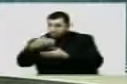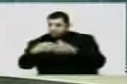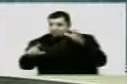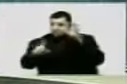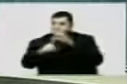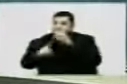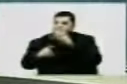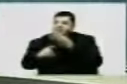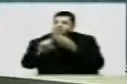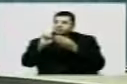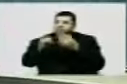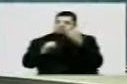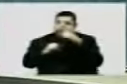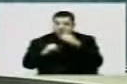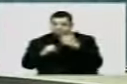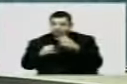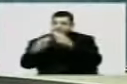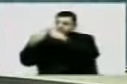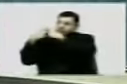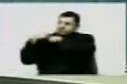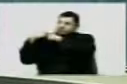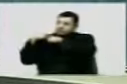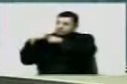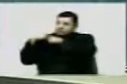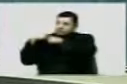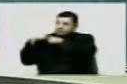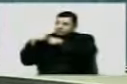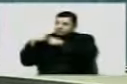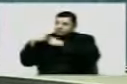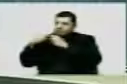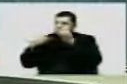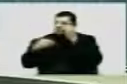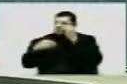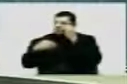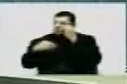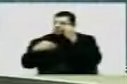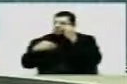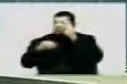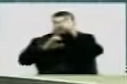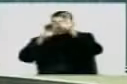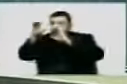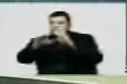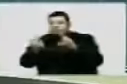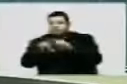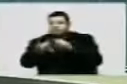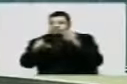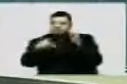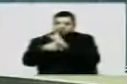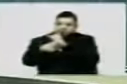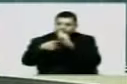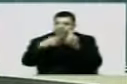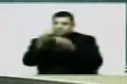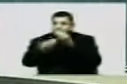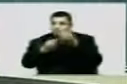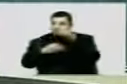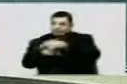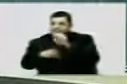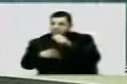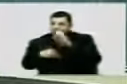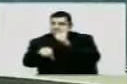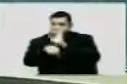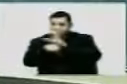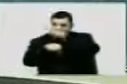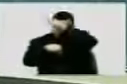Pacto Federativo, se não houver responsabilidade com os interesses de uma região tão estratégica como é